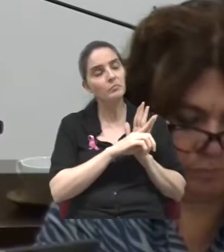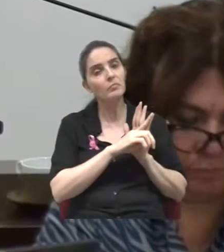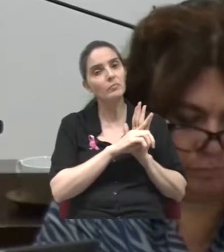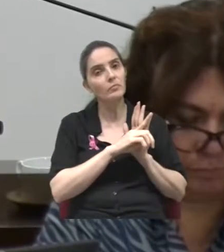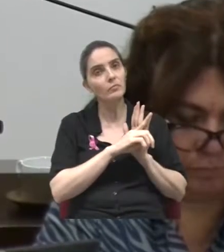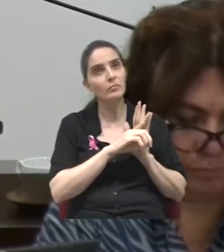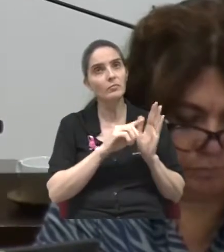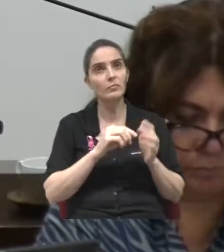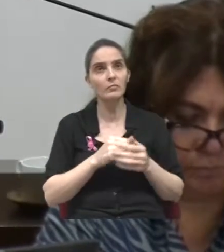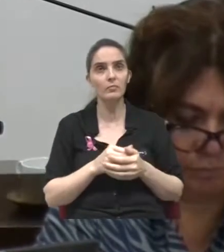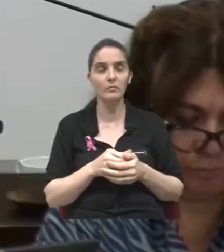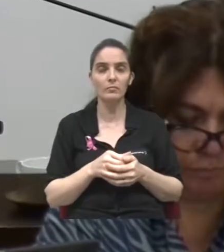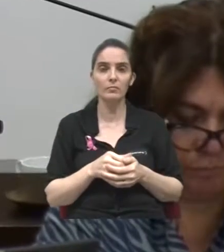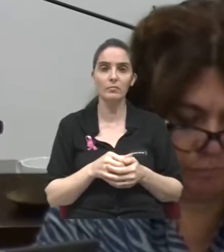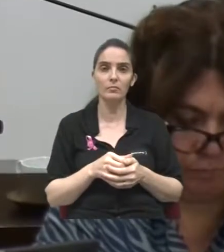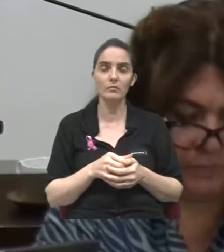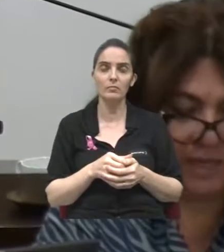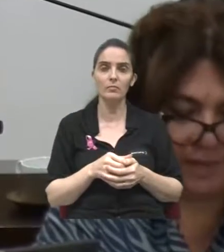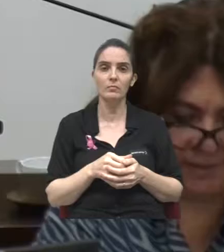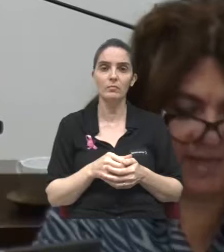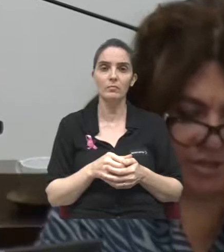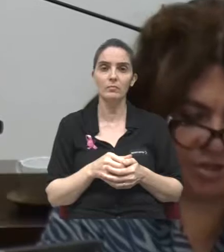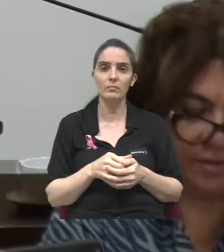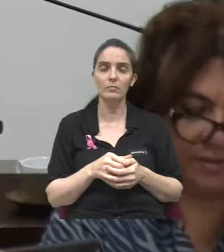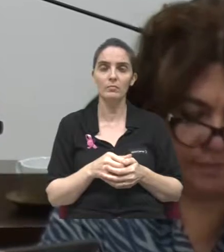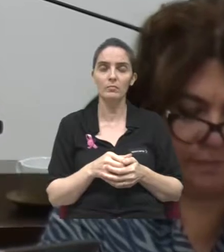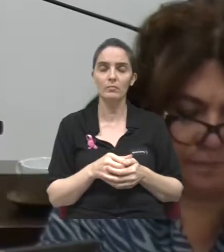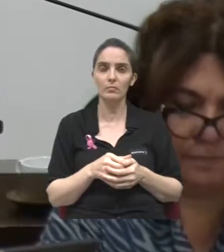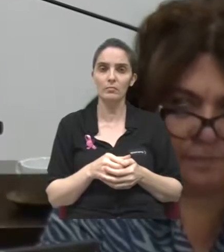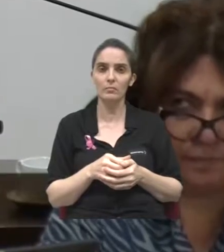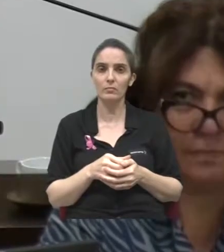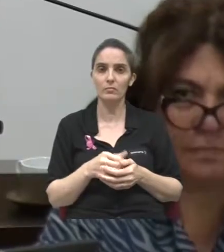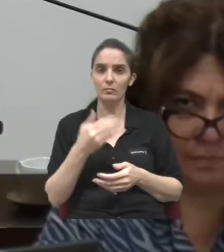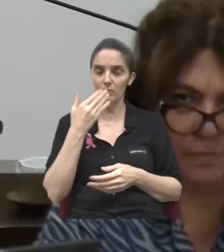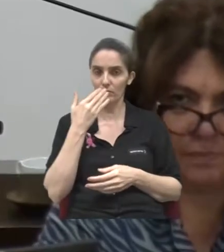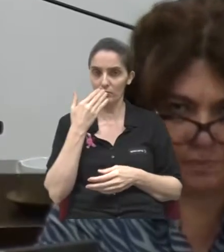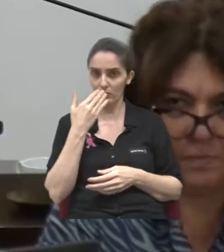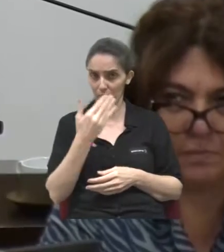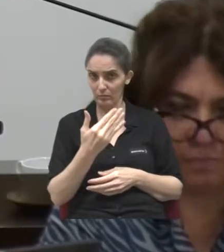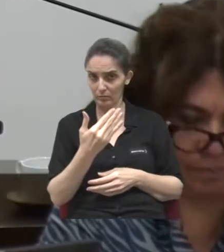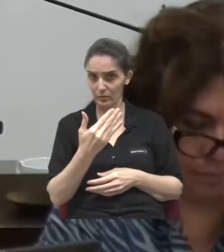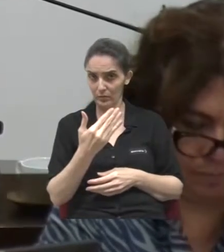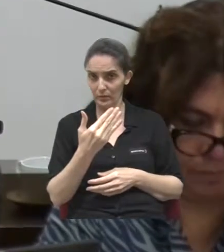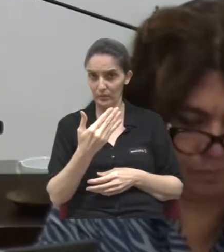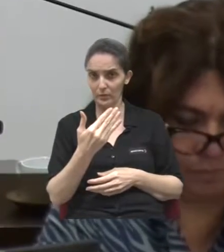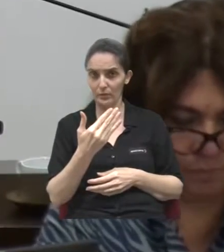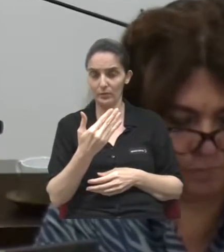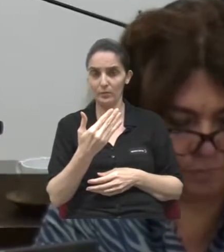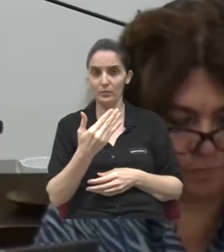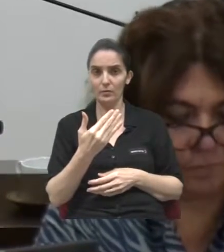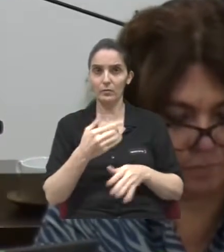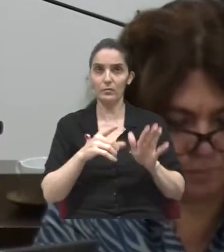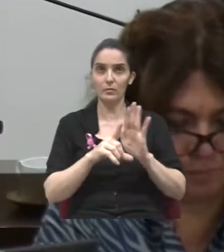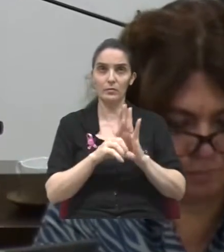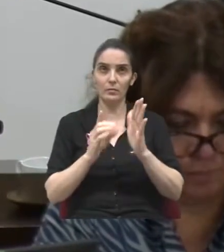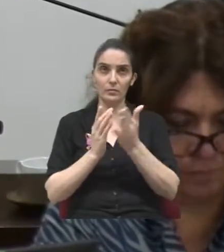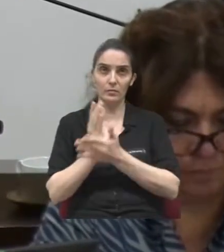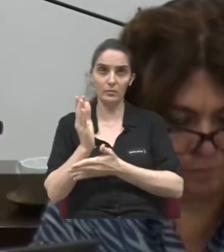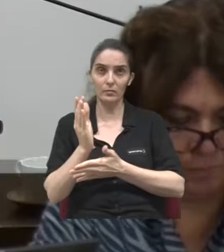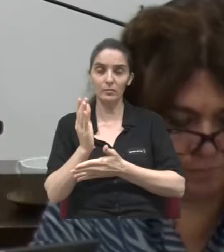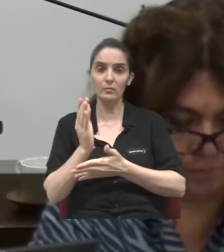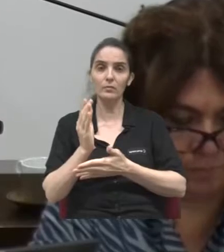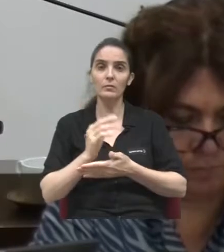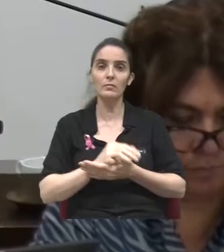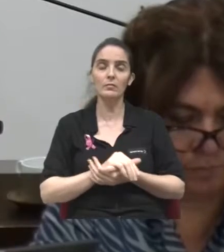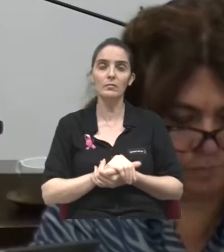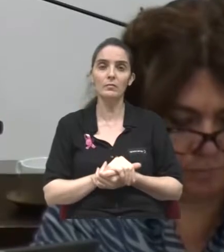foi pleitear a situação da vossa lei aprovada nesta casa